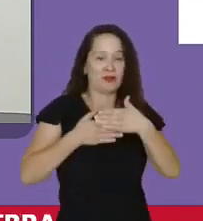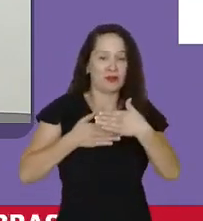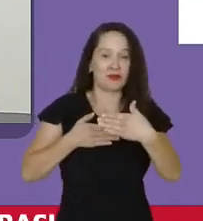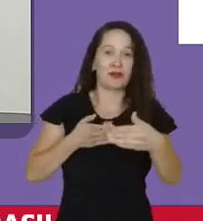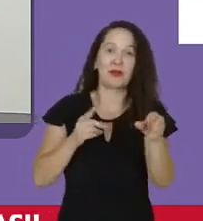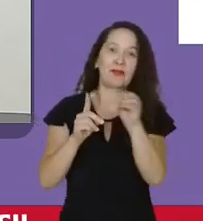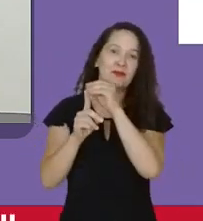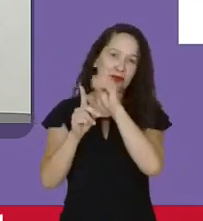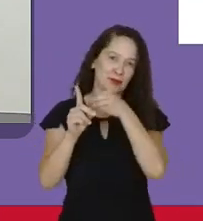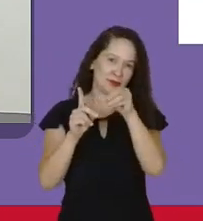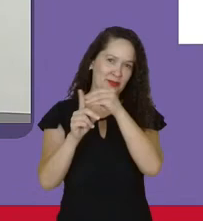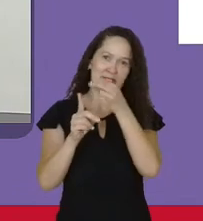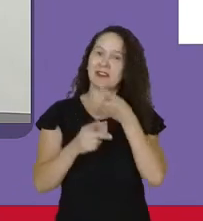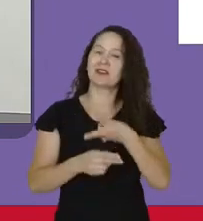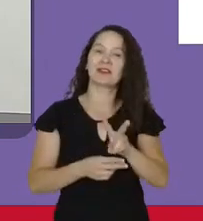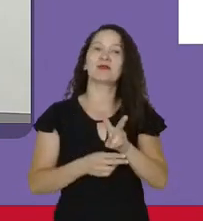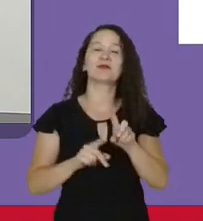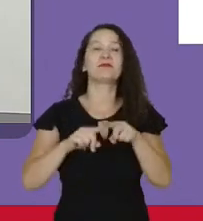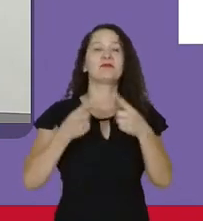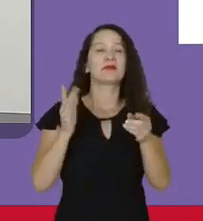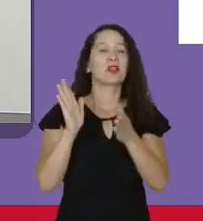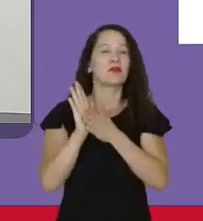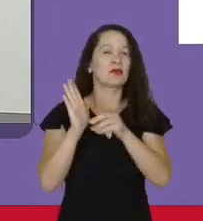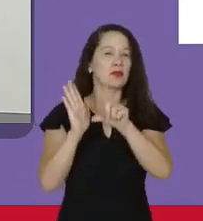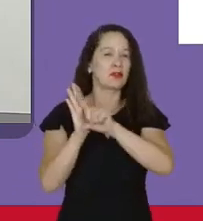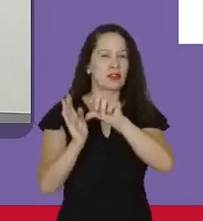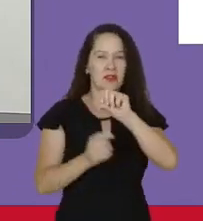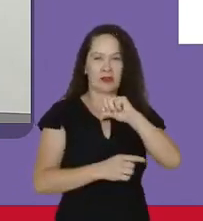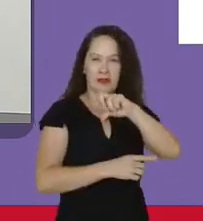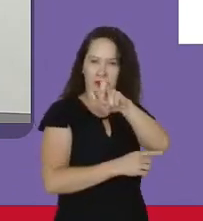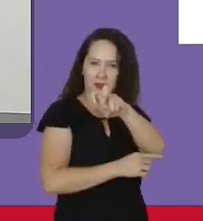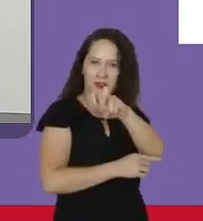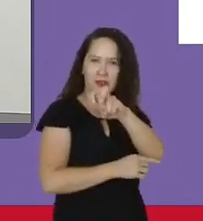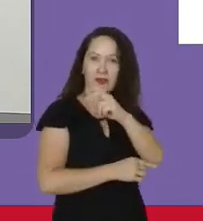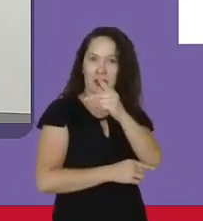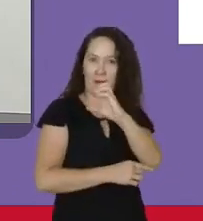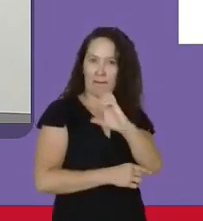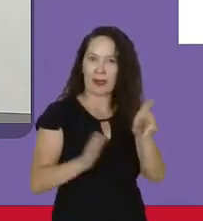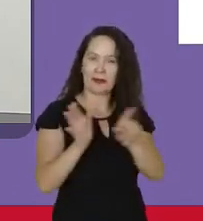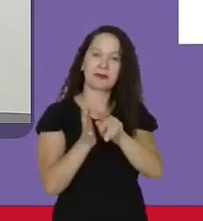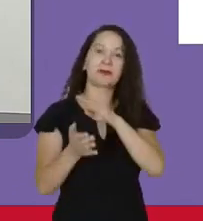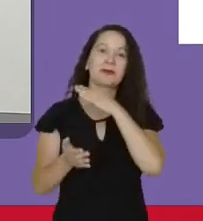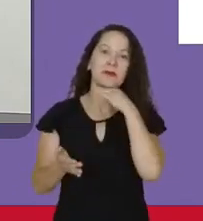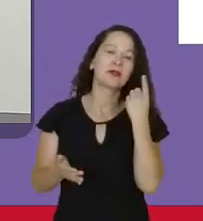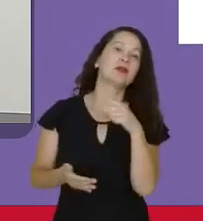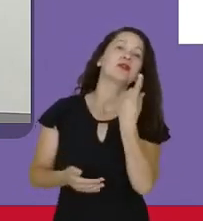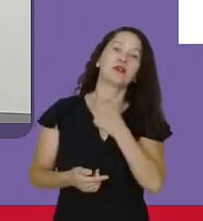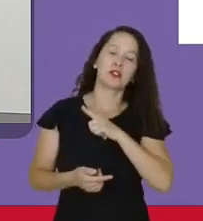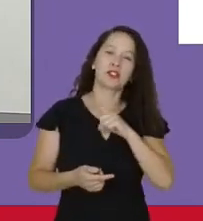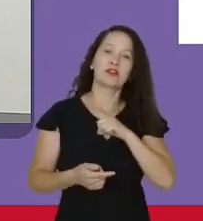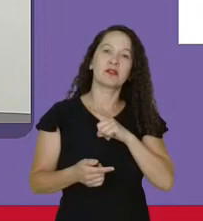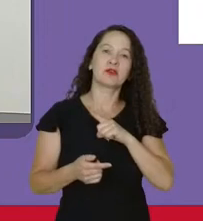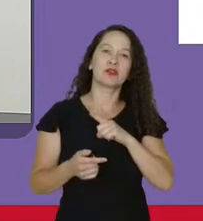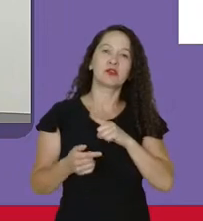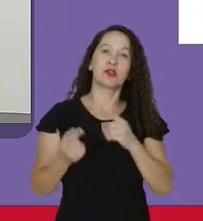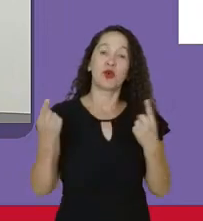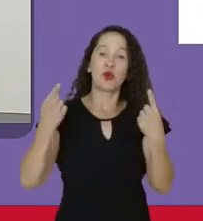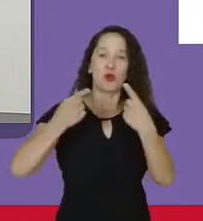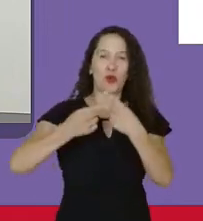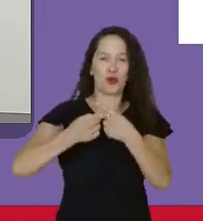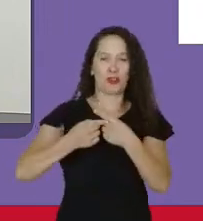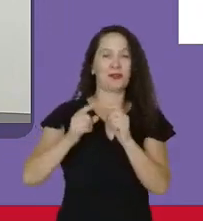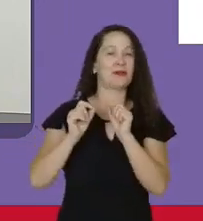de vulnerabilidade. Além da emenda constitucional 95, que é a PEC da morte, nós tivemos a contra-reforma trabalhista.